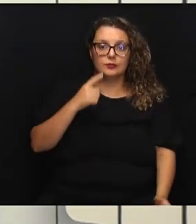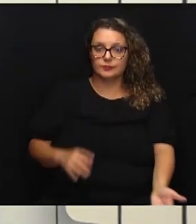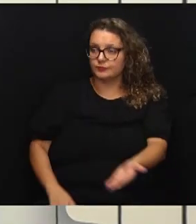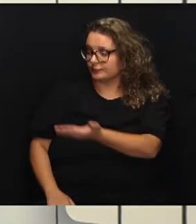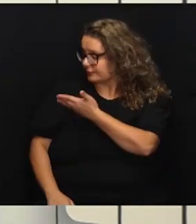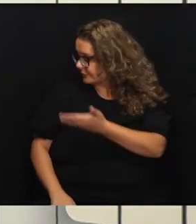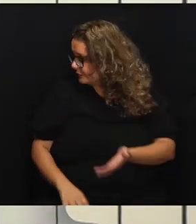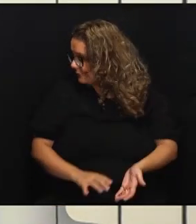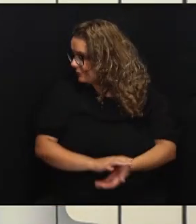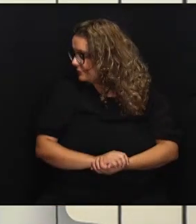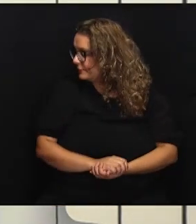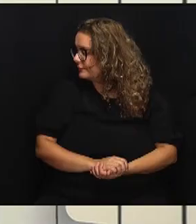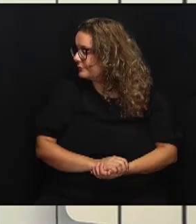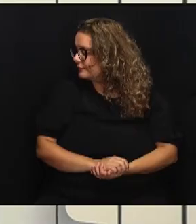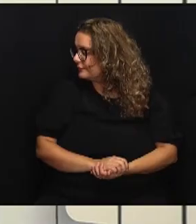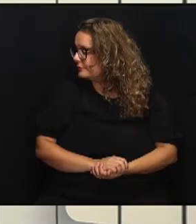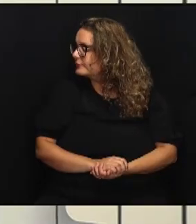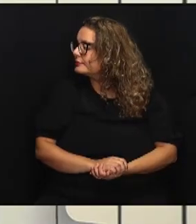campinas.sp.leg.br.